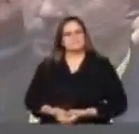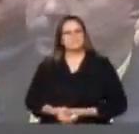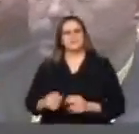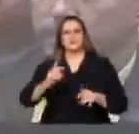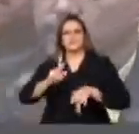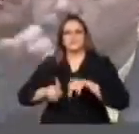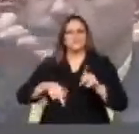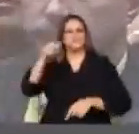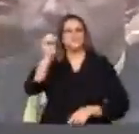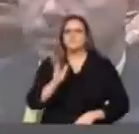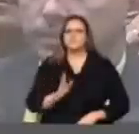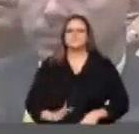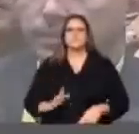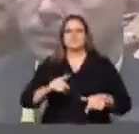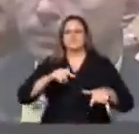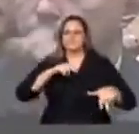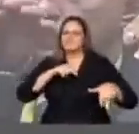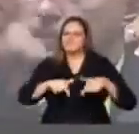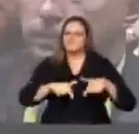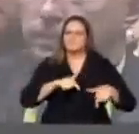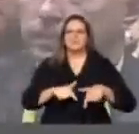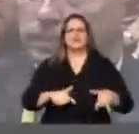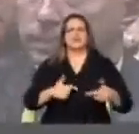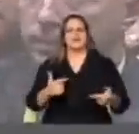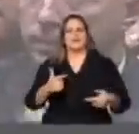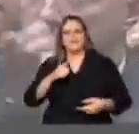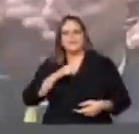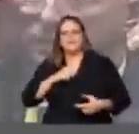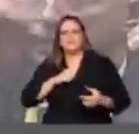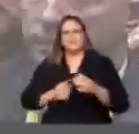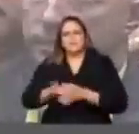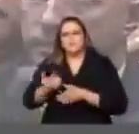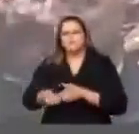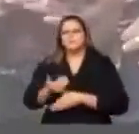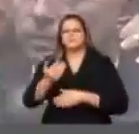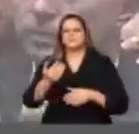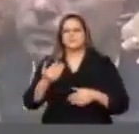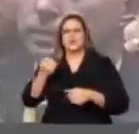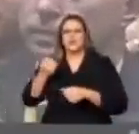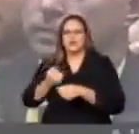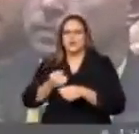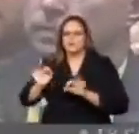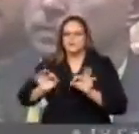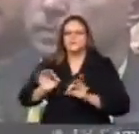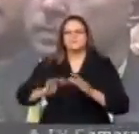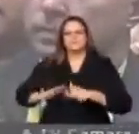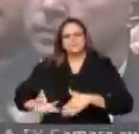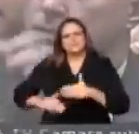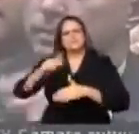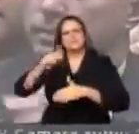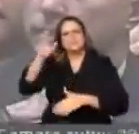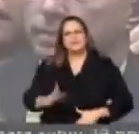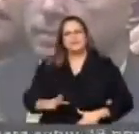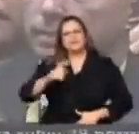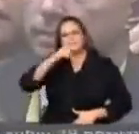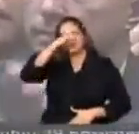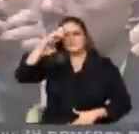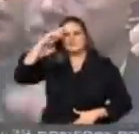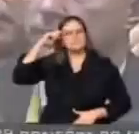brasileiros que trabalham, que produzem e que constroem esse país. Um